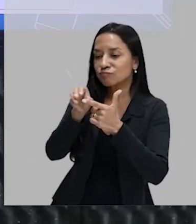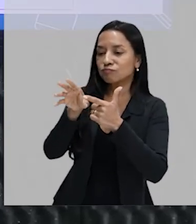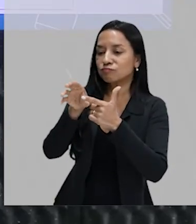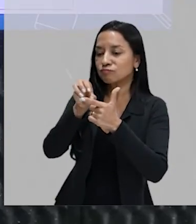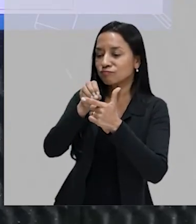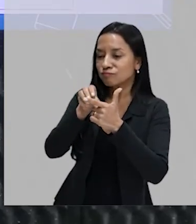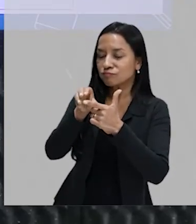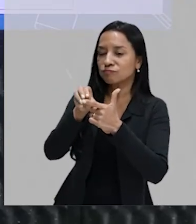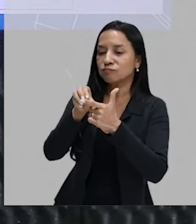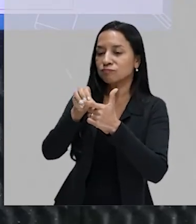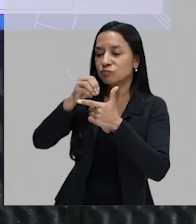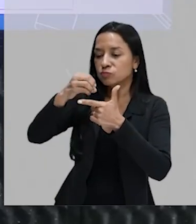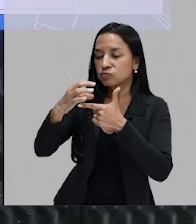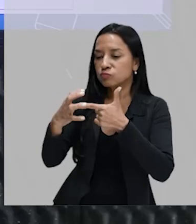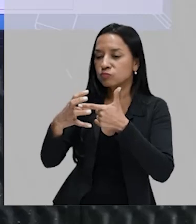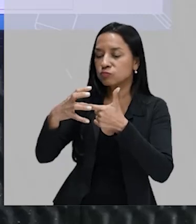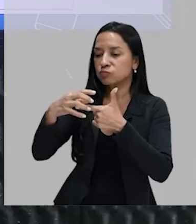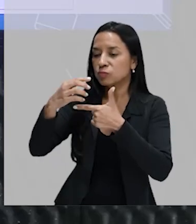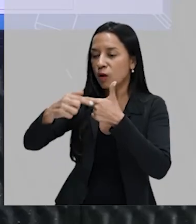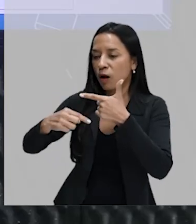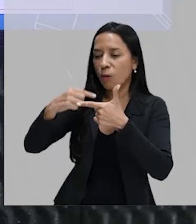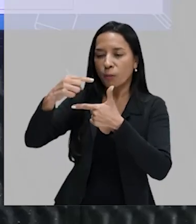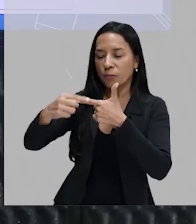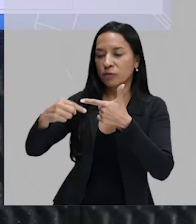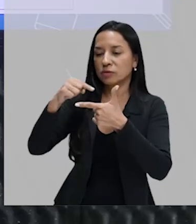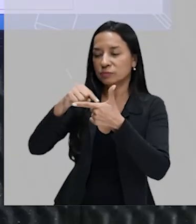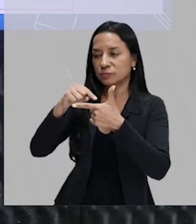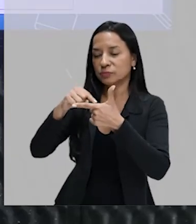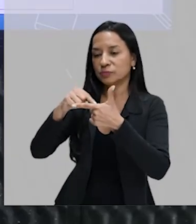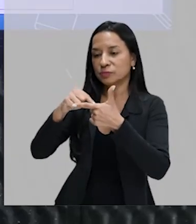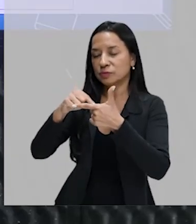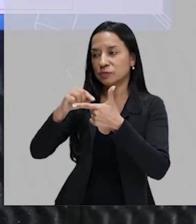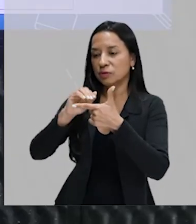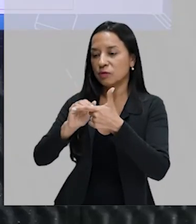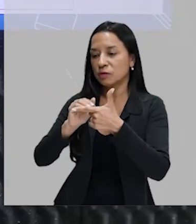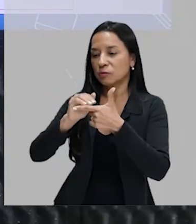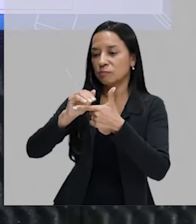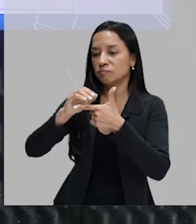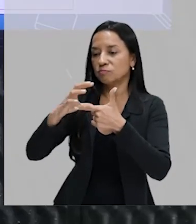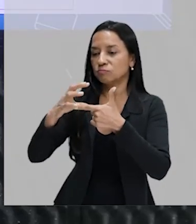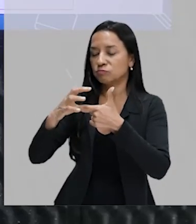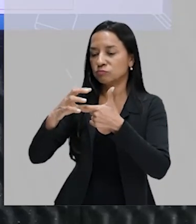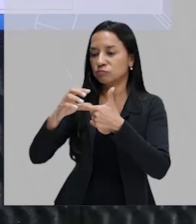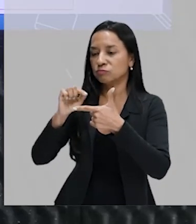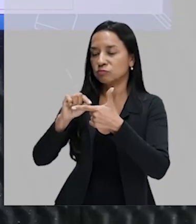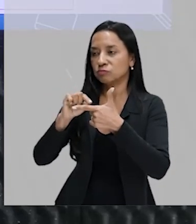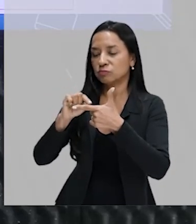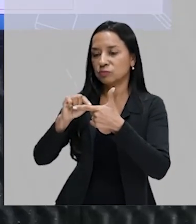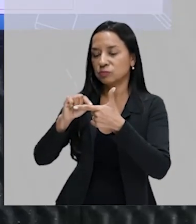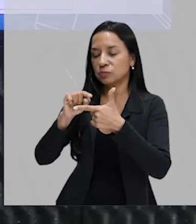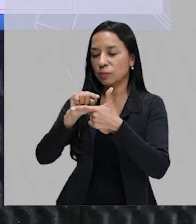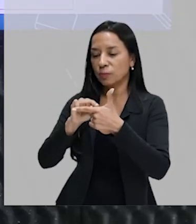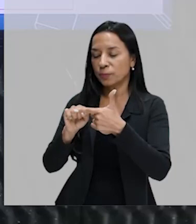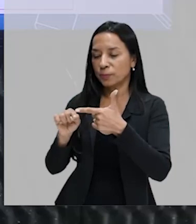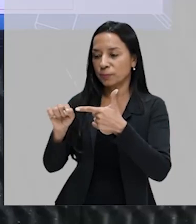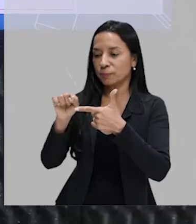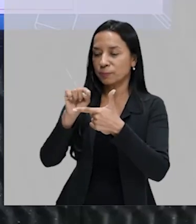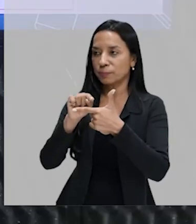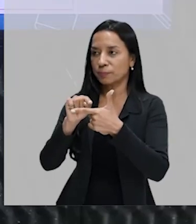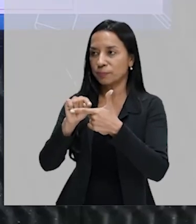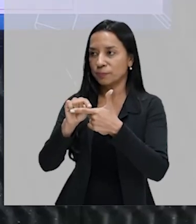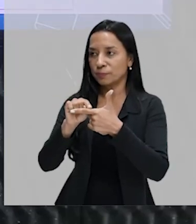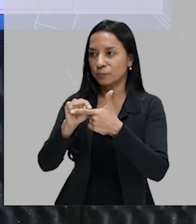tá? Ele aumenta a circulação sanguínea nessa região e ela vai fazer com que esse corpo